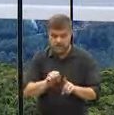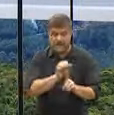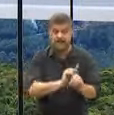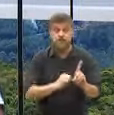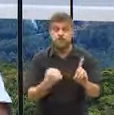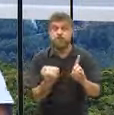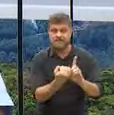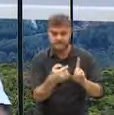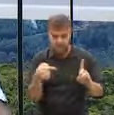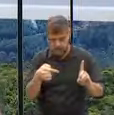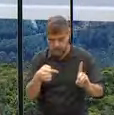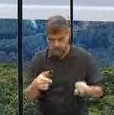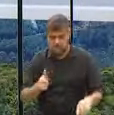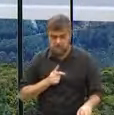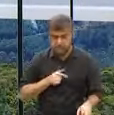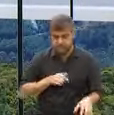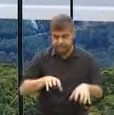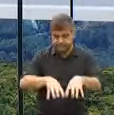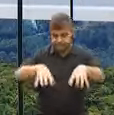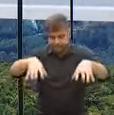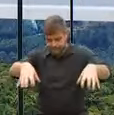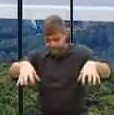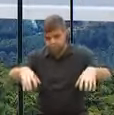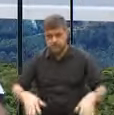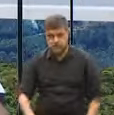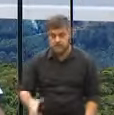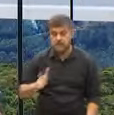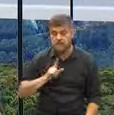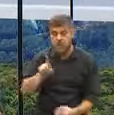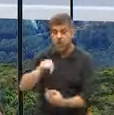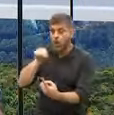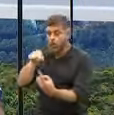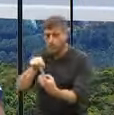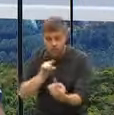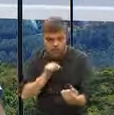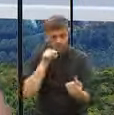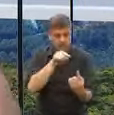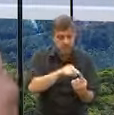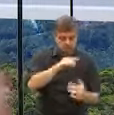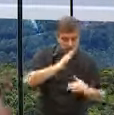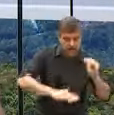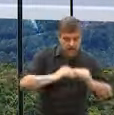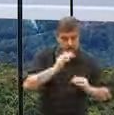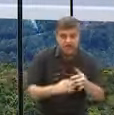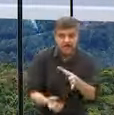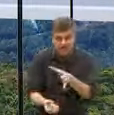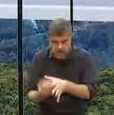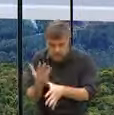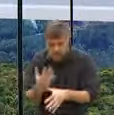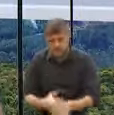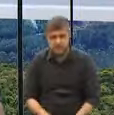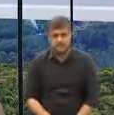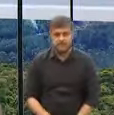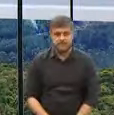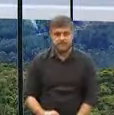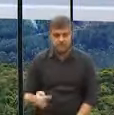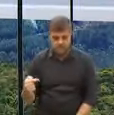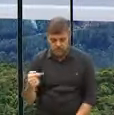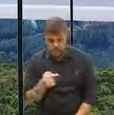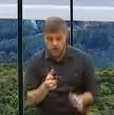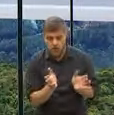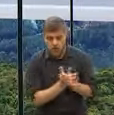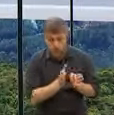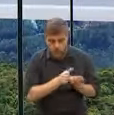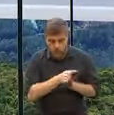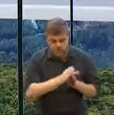social. Depende qual é a atividade que ela desenvolve na tua ONG. Então esse é o papel